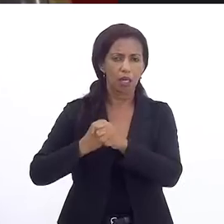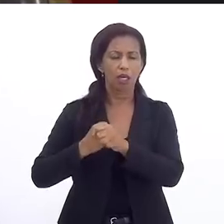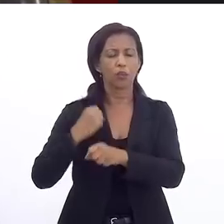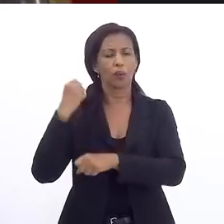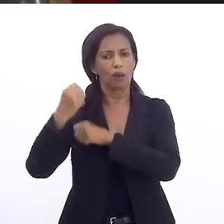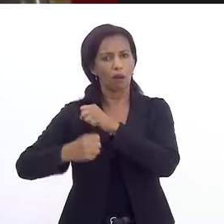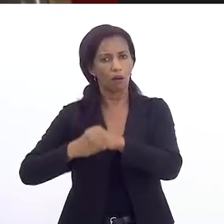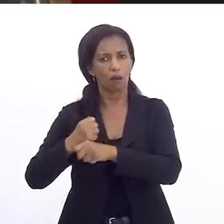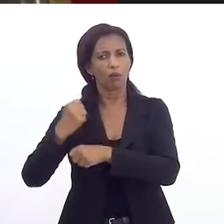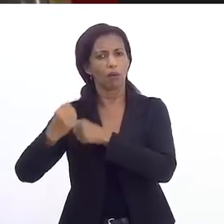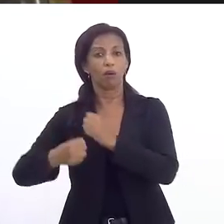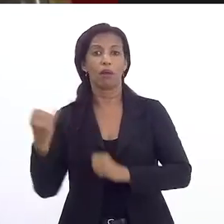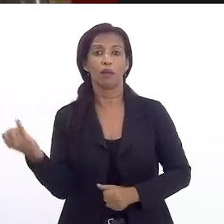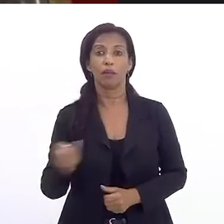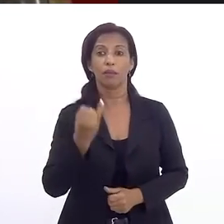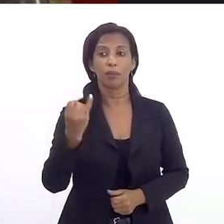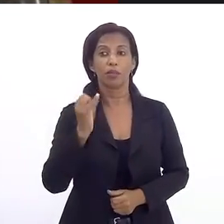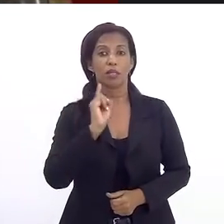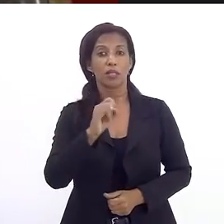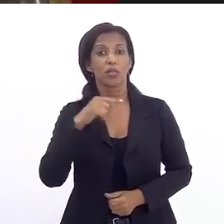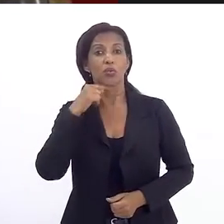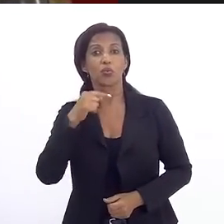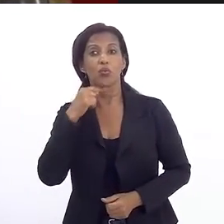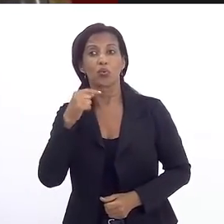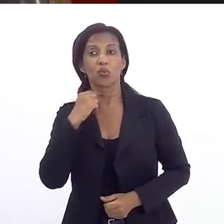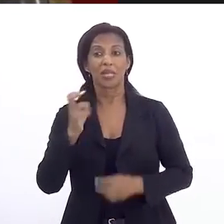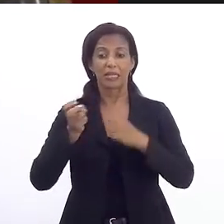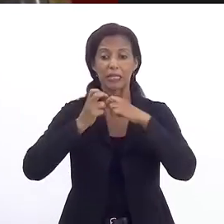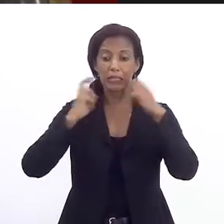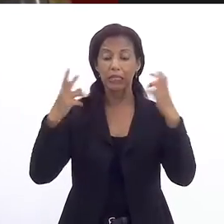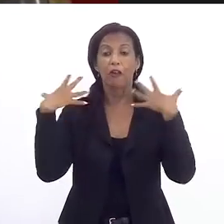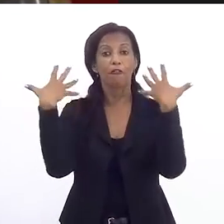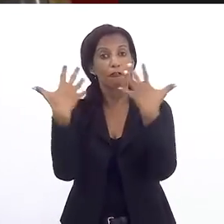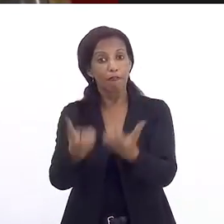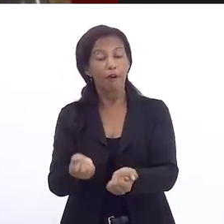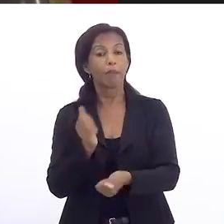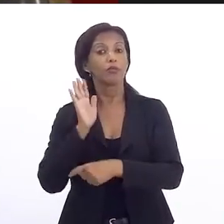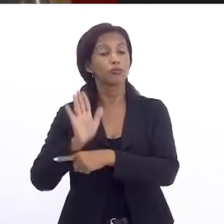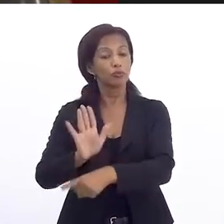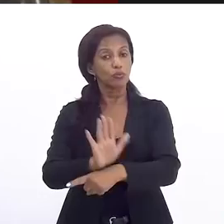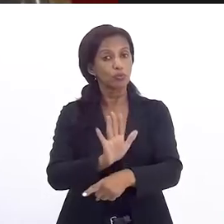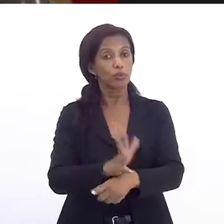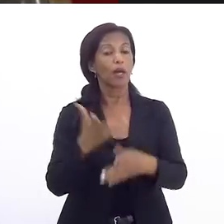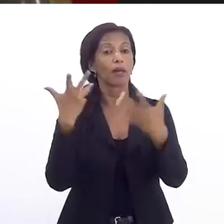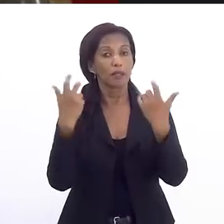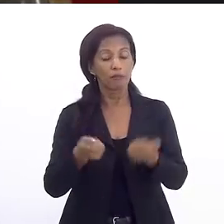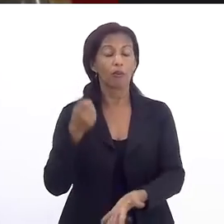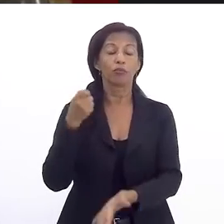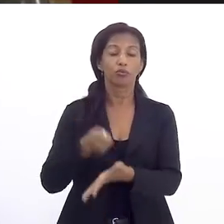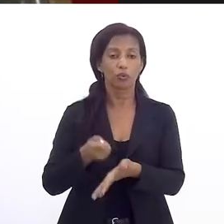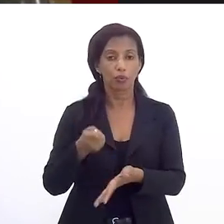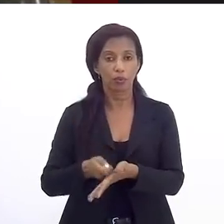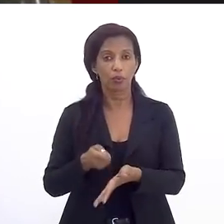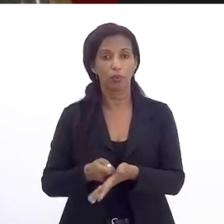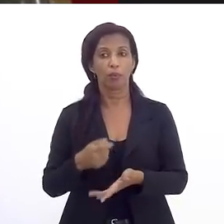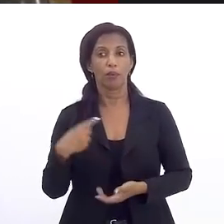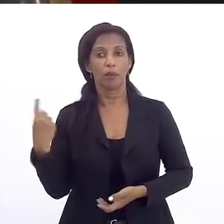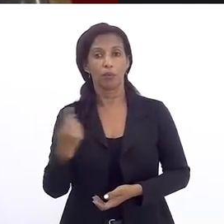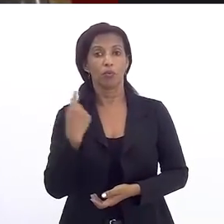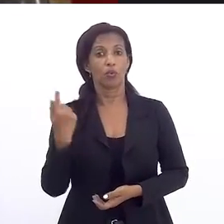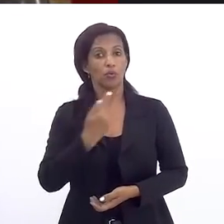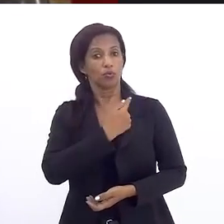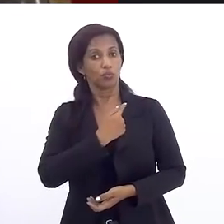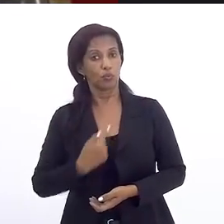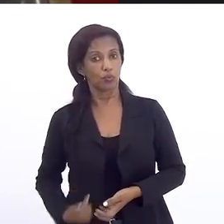importante. Se não conseguir, gritem, vamos lá, vamos ajudar e vamos cobrar aos nossos governantes que